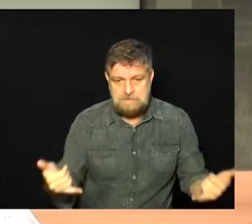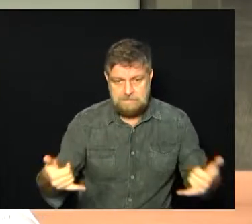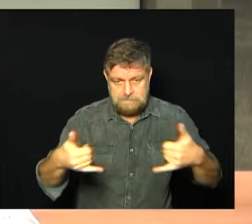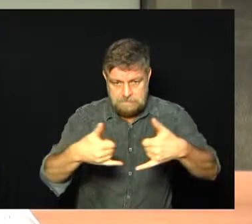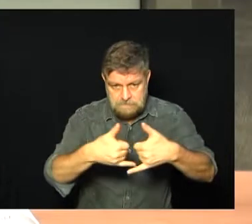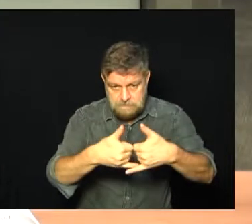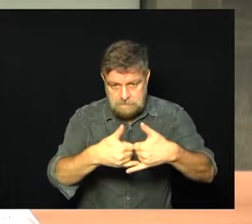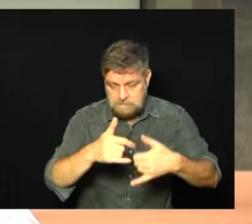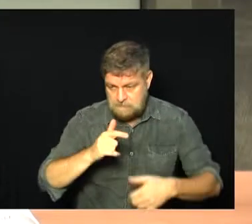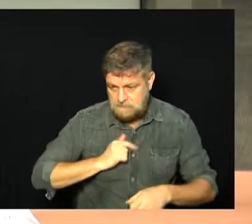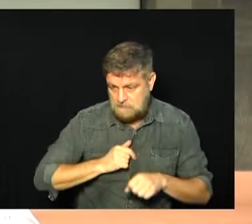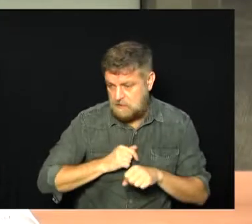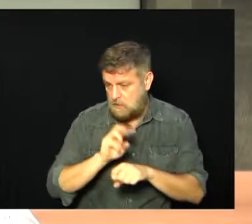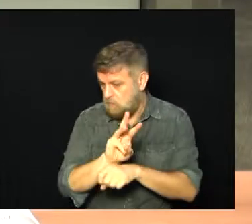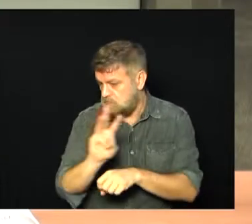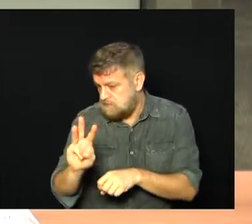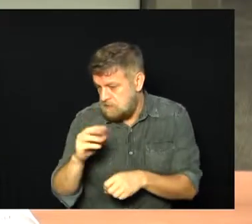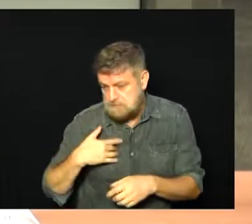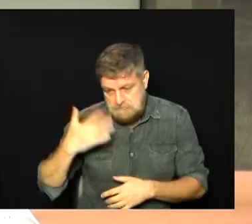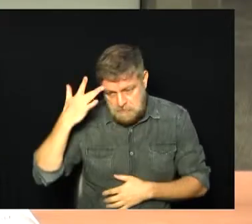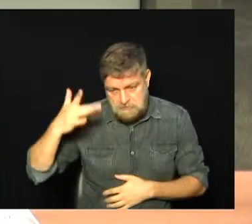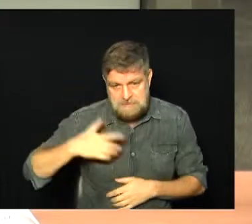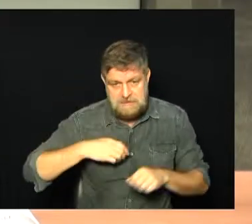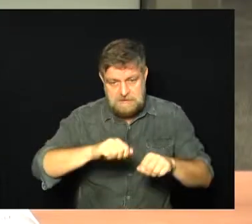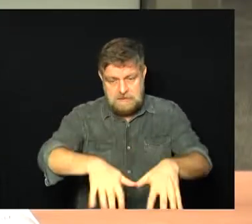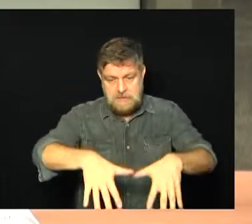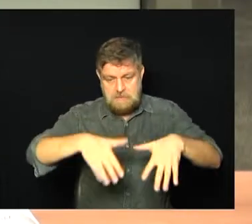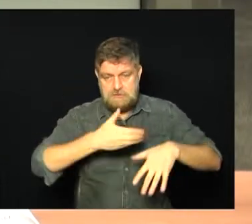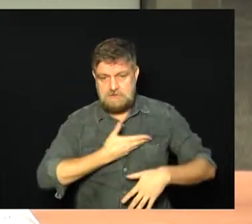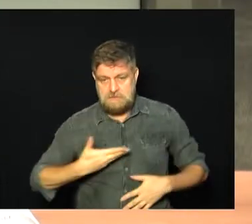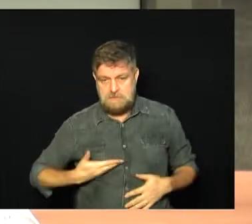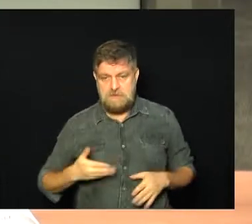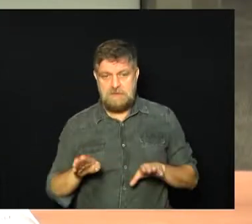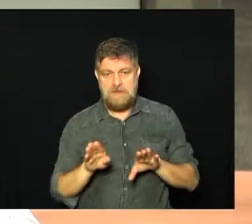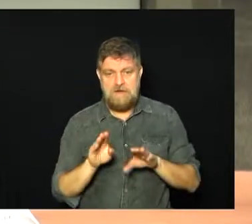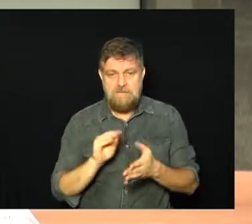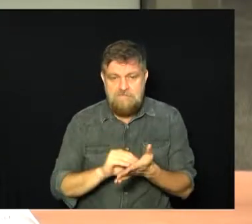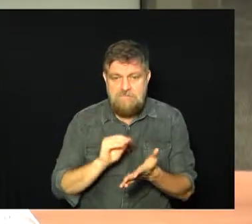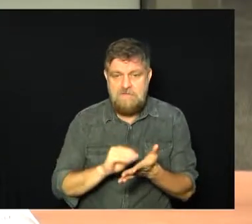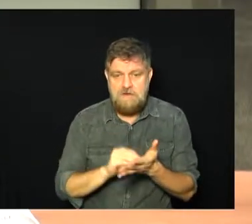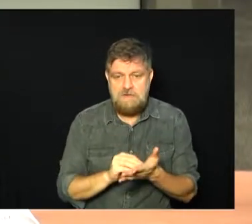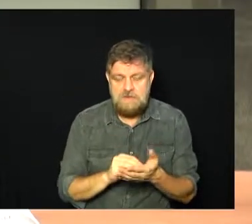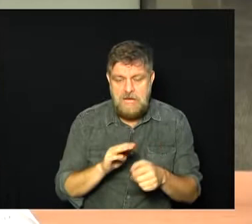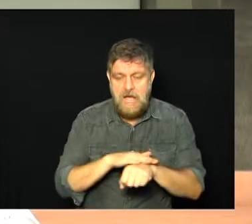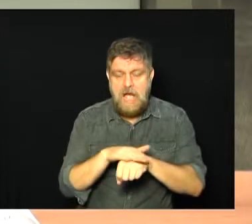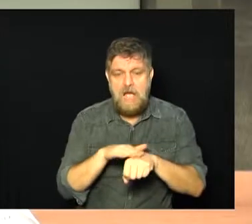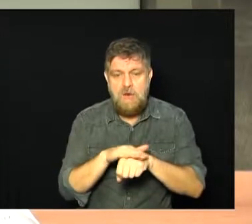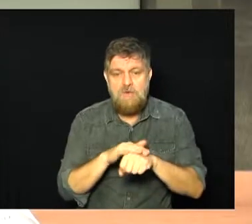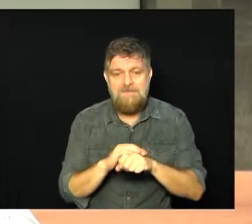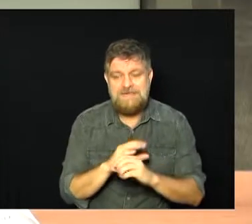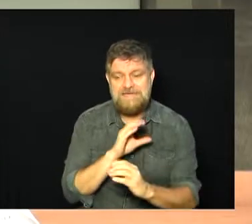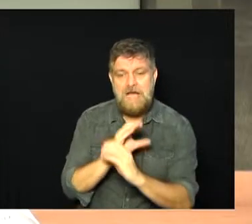essa audiência de hoje tem muitas outras correlatas que falta esse canal direto do setor público com as entidades